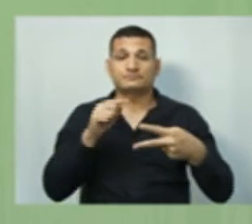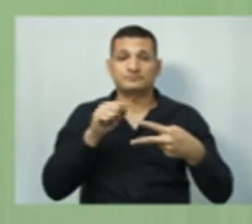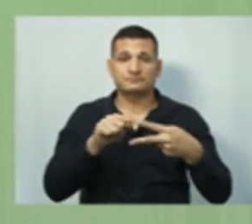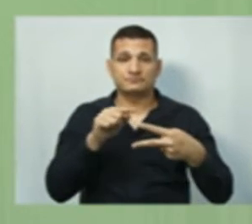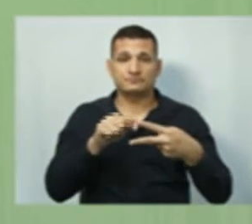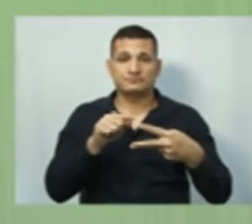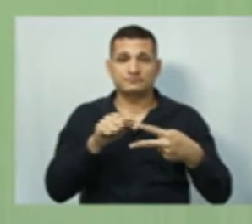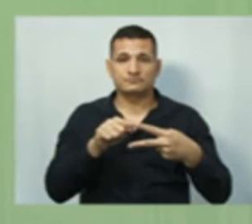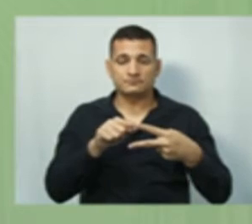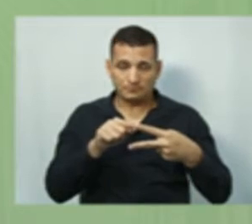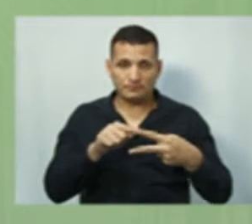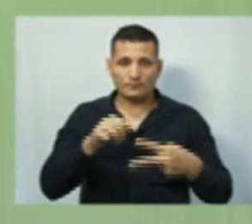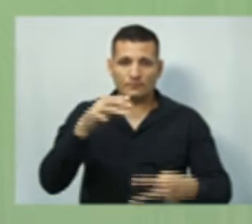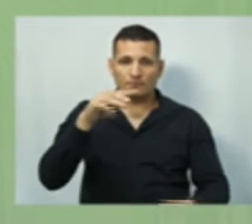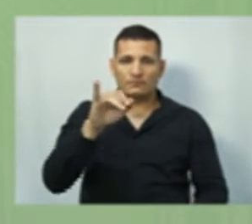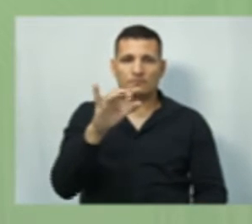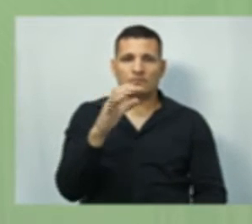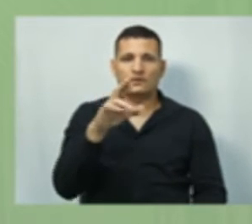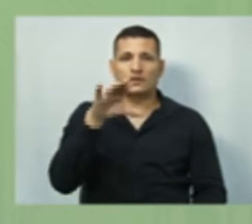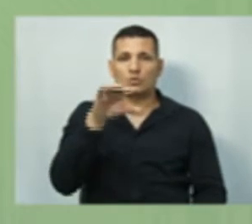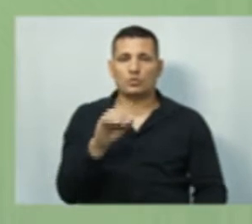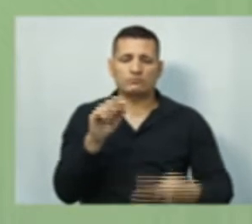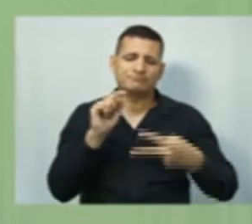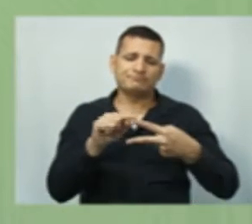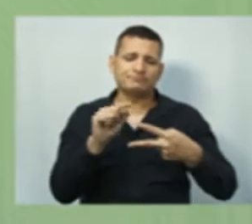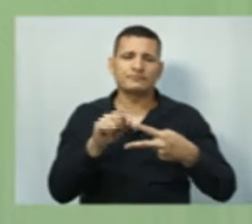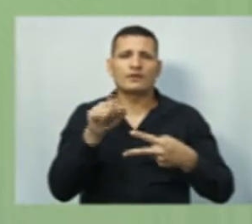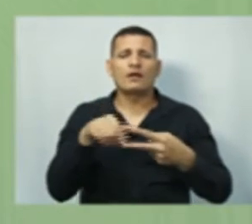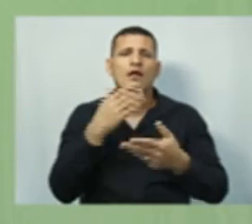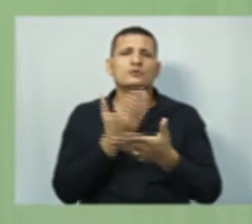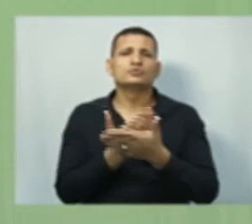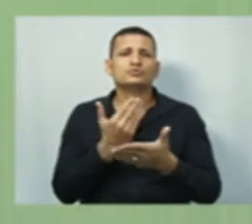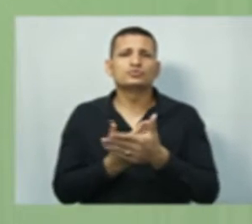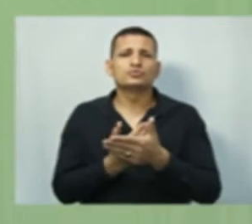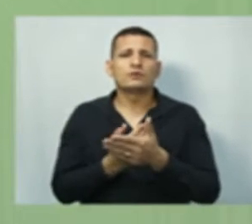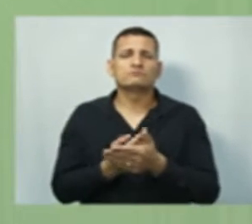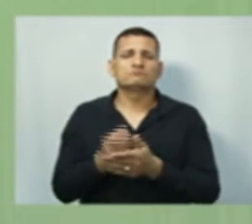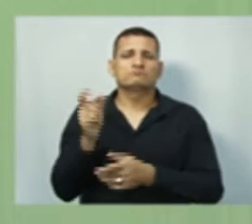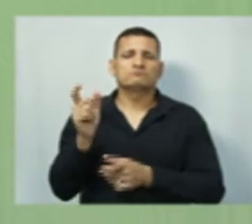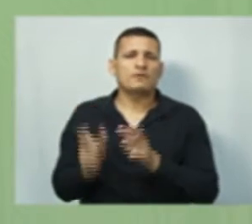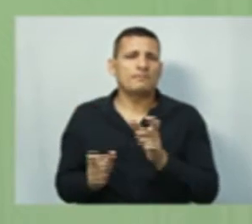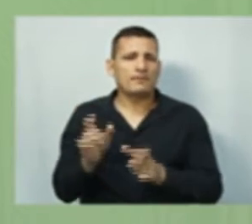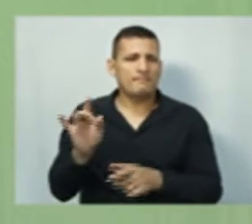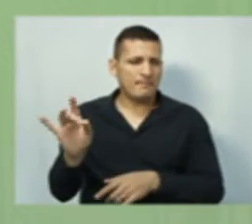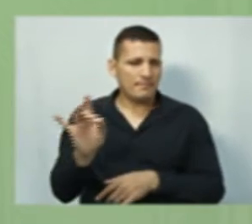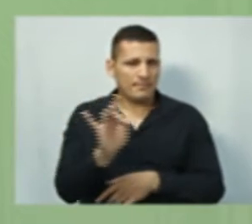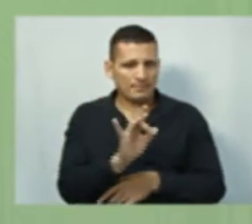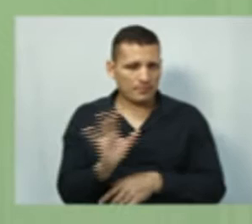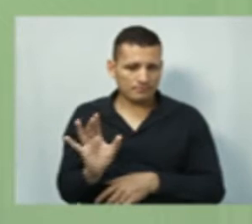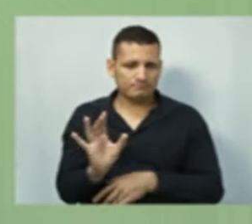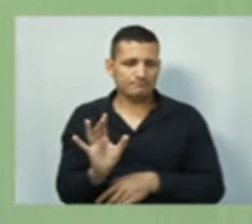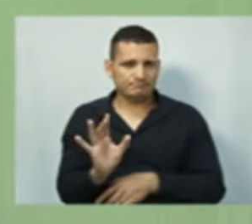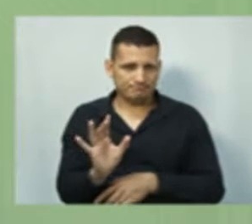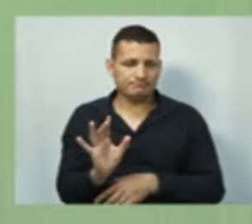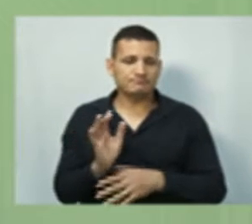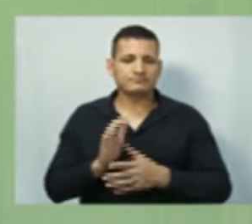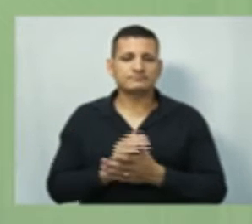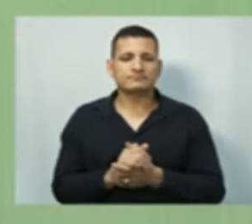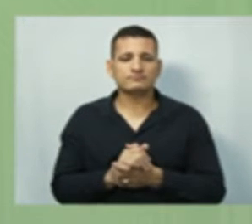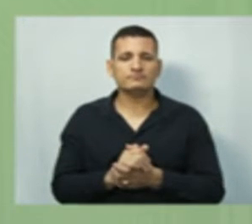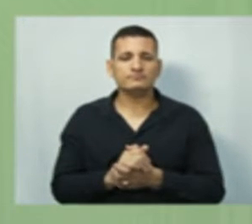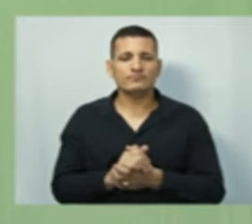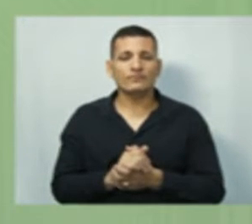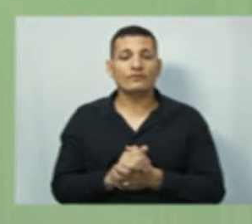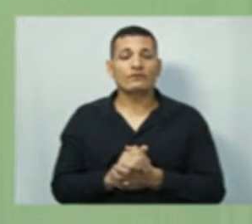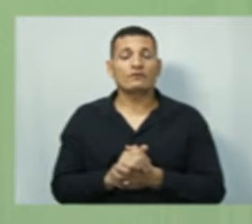então, ela estuda o comportamento individual dos agentes econômicos, fundamentais de uma economia de mercado. Quando eu falo de economia